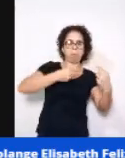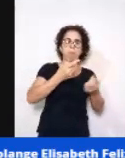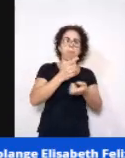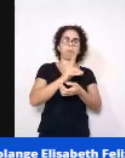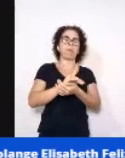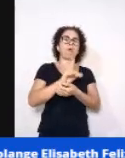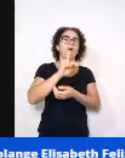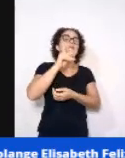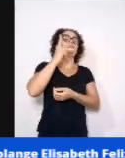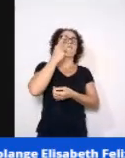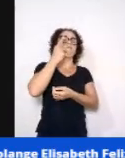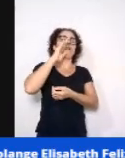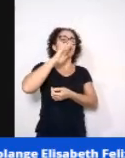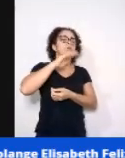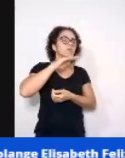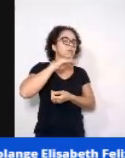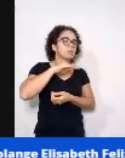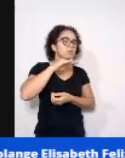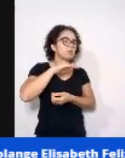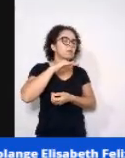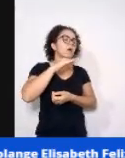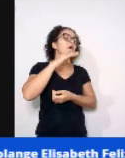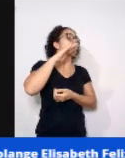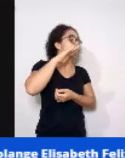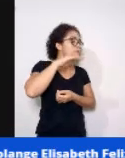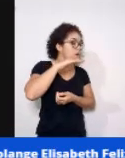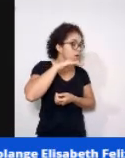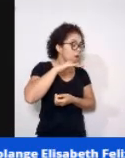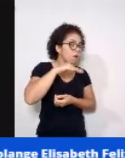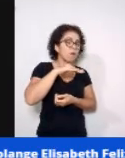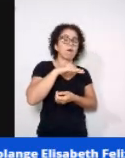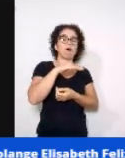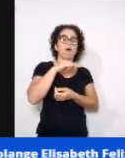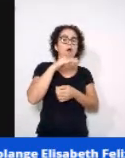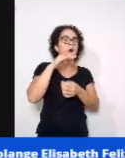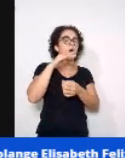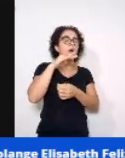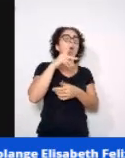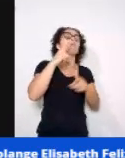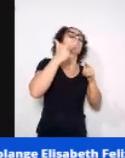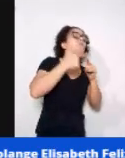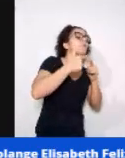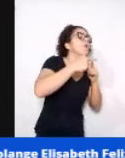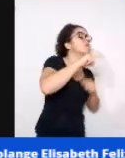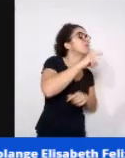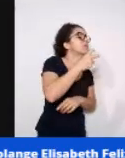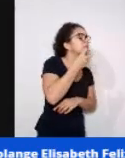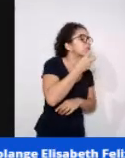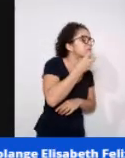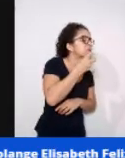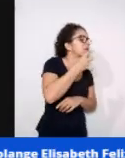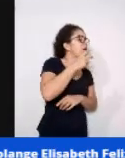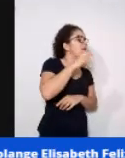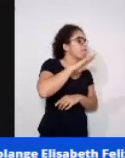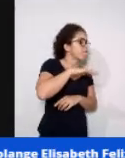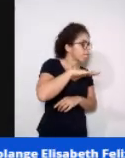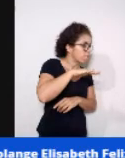quê? Acabou. Acabou. Por que você está gritando desse jeito? Fala baixinho, não precisa